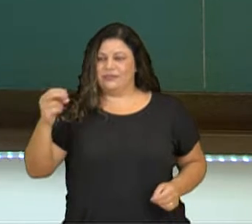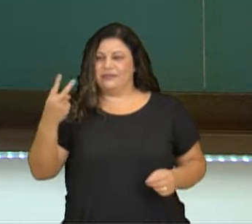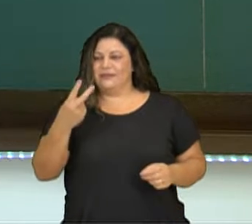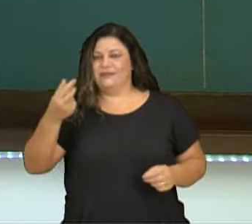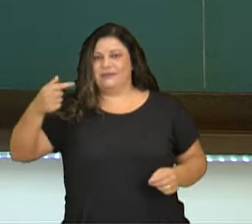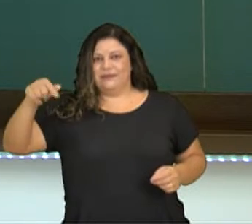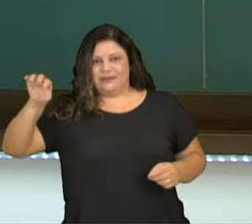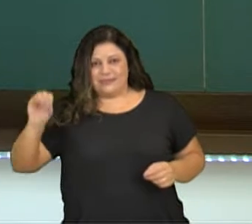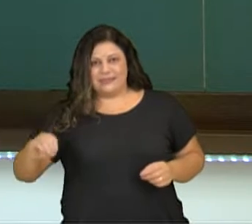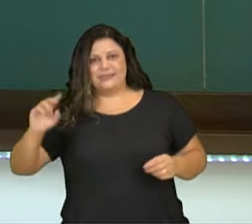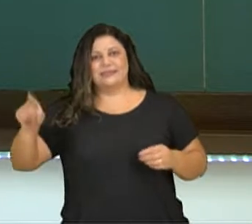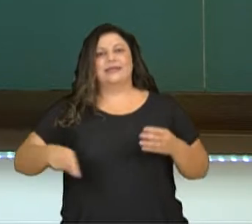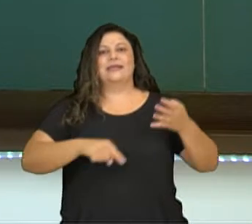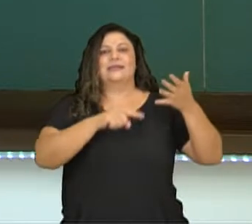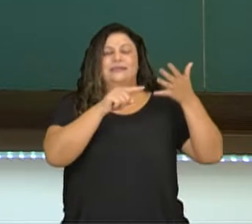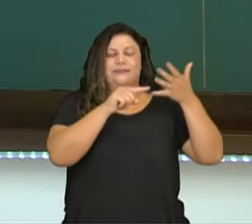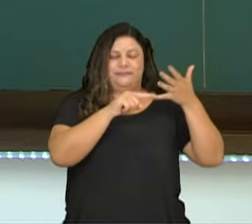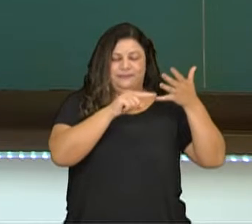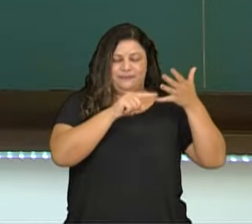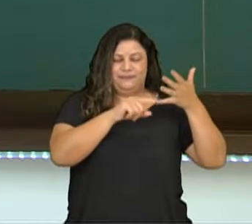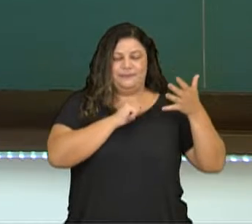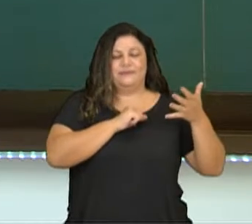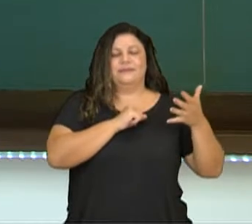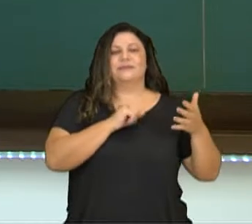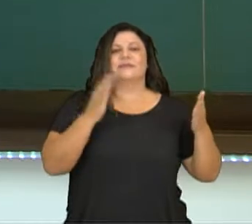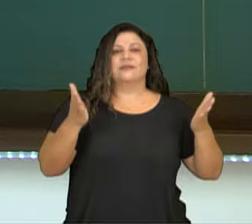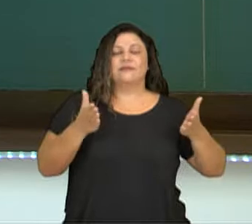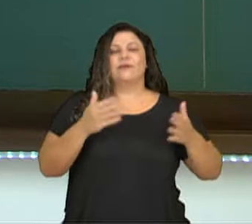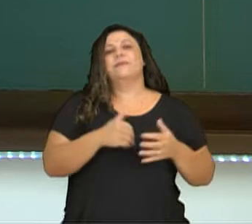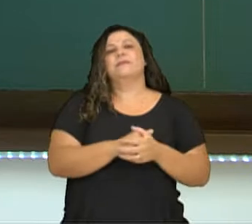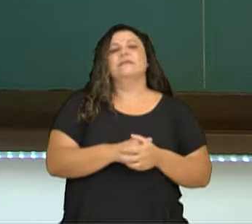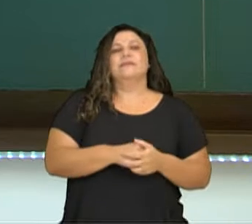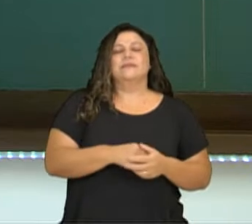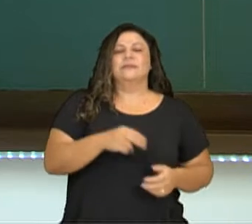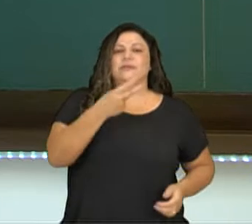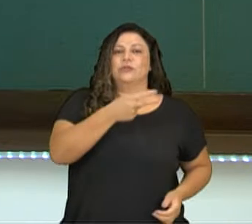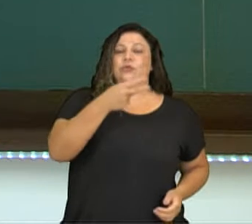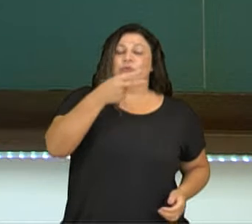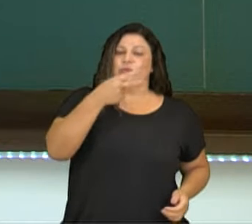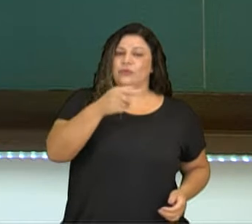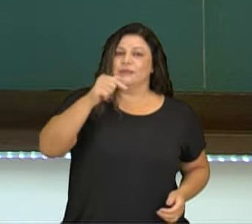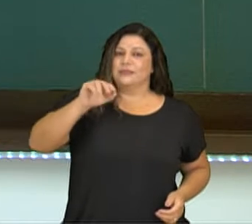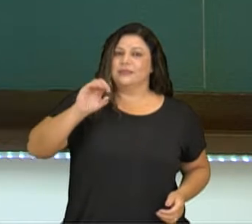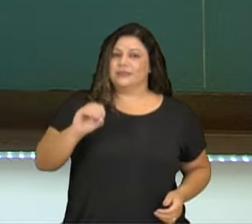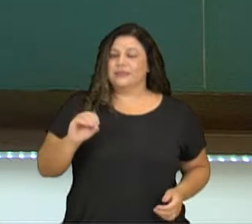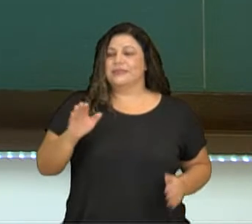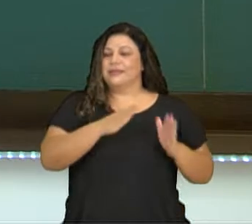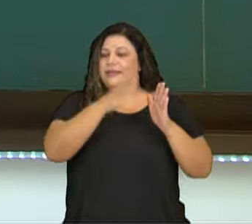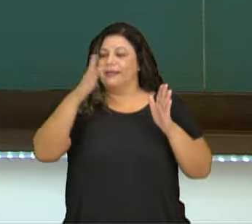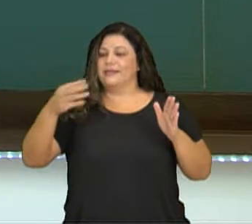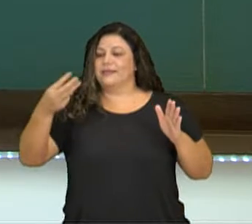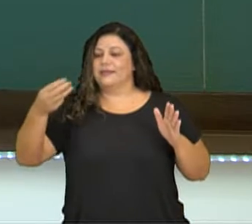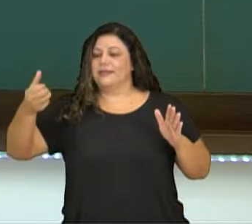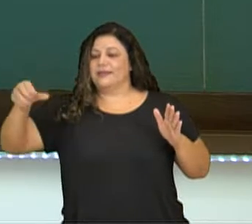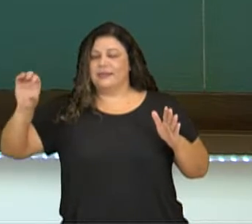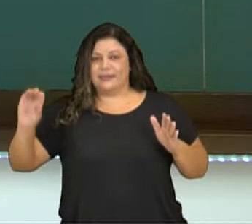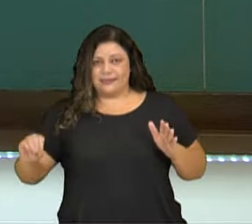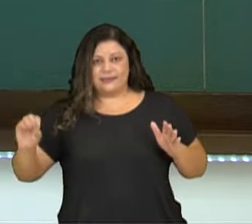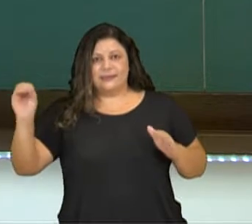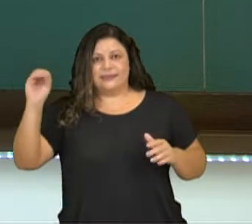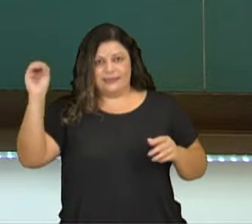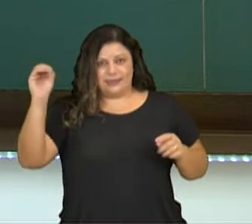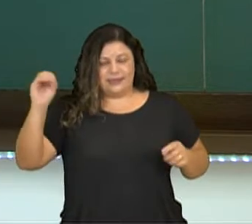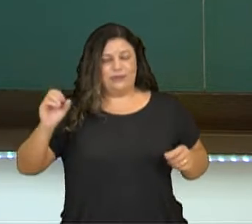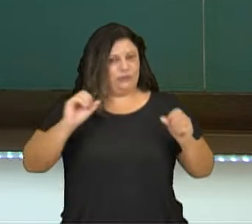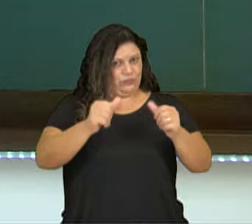a 270 graus e no quarto quadrante os ângulos que vão de 270 a 360